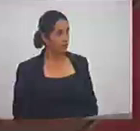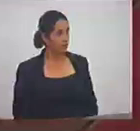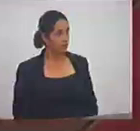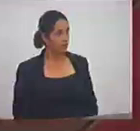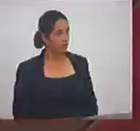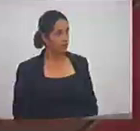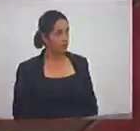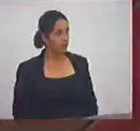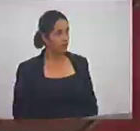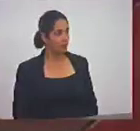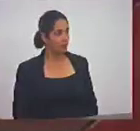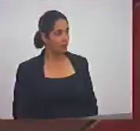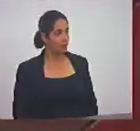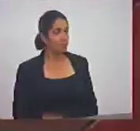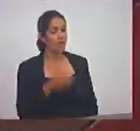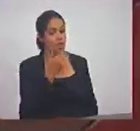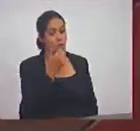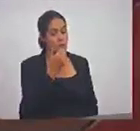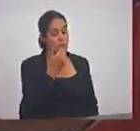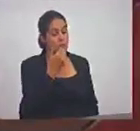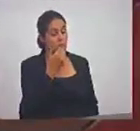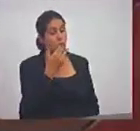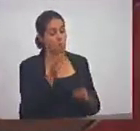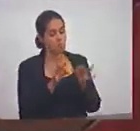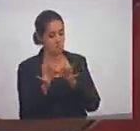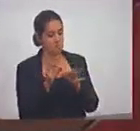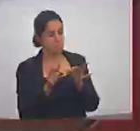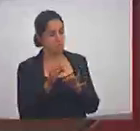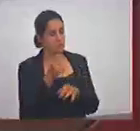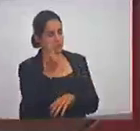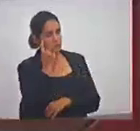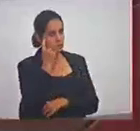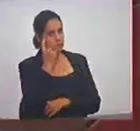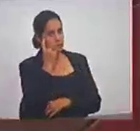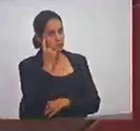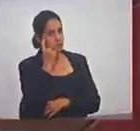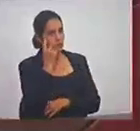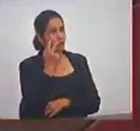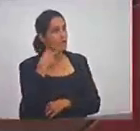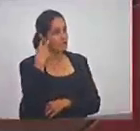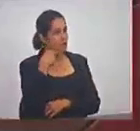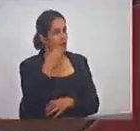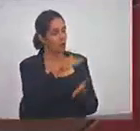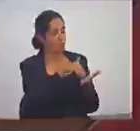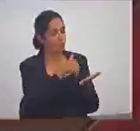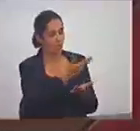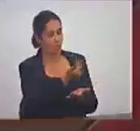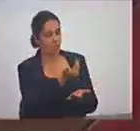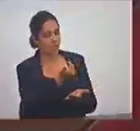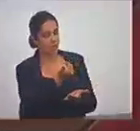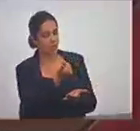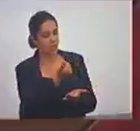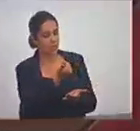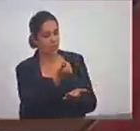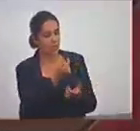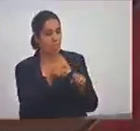administração, era uma pessoa não grata para a administração, tanto que foi expulso pelos direitos humanos, o prefeito nem sequer conversou com ele, mas agora